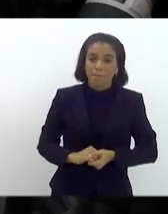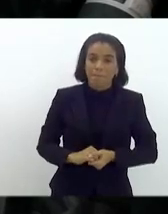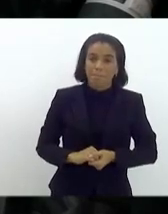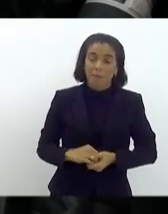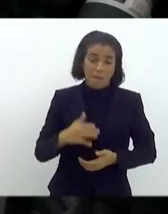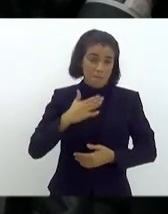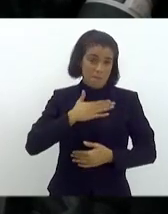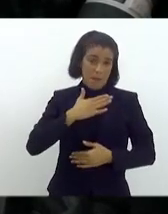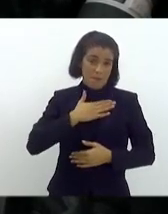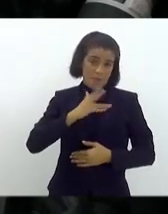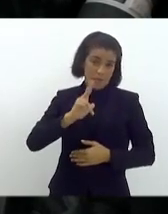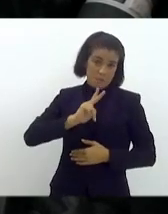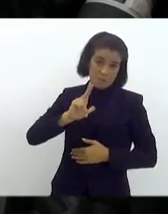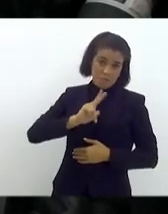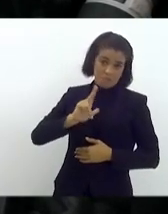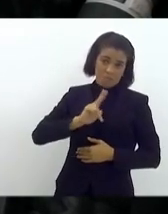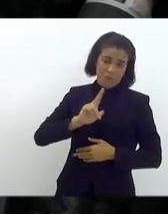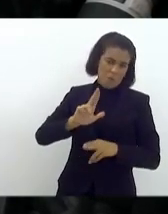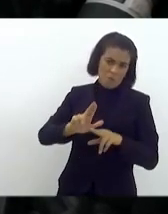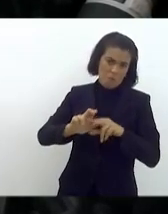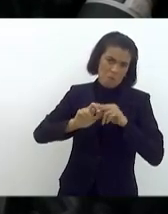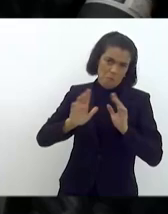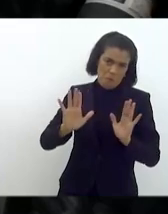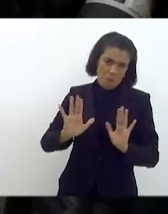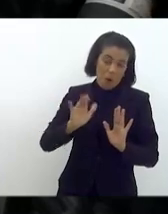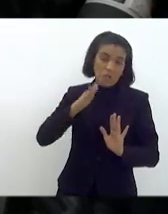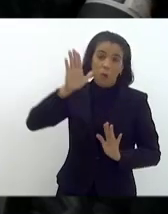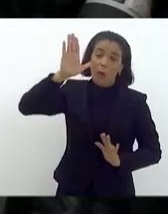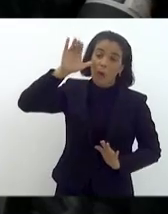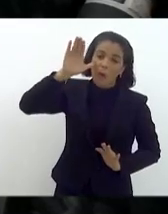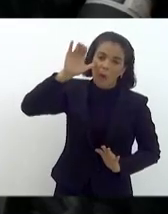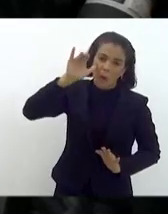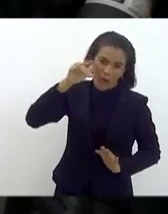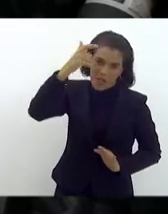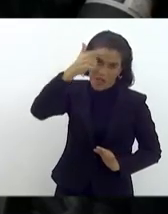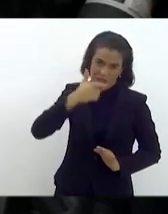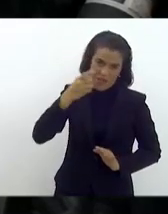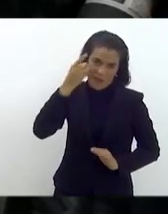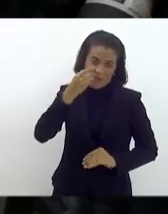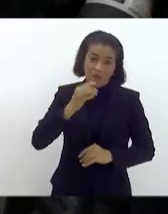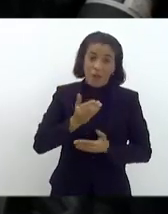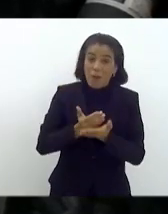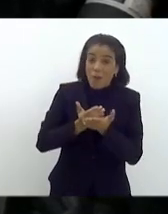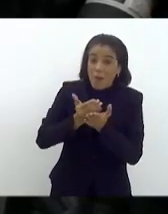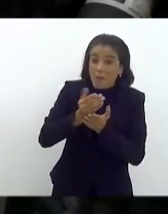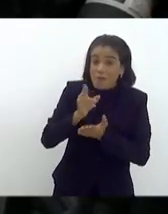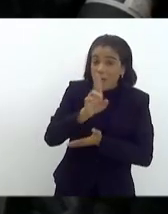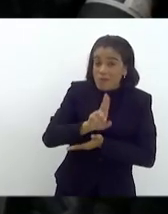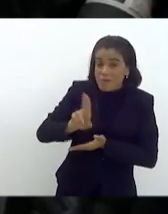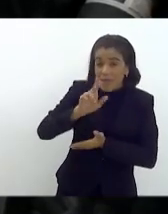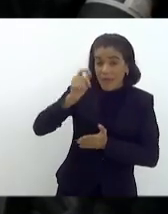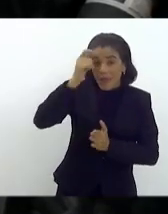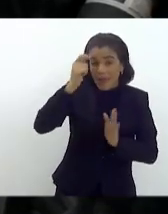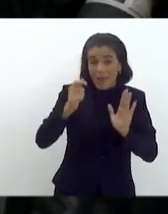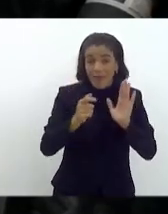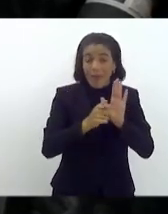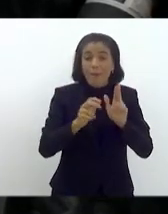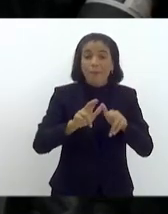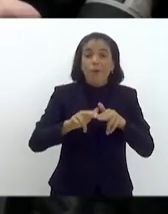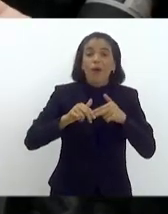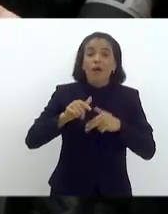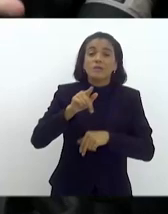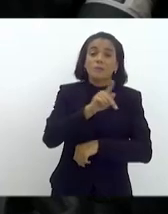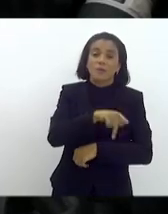e para mim não porque pela curiosidade só de Deputado comecei a usar por curiosidade de ser